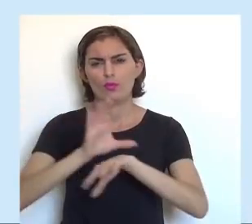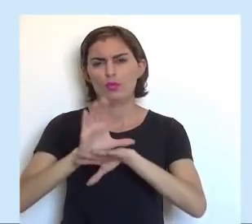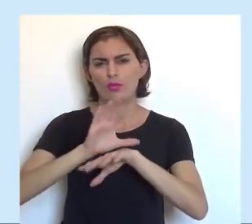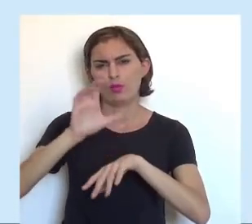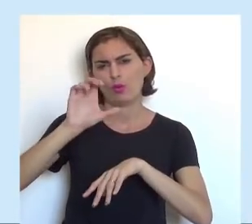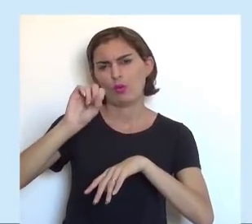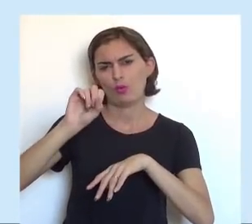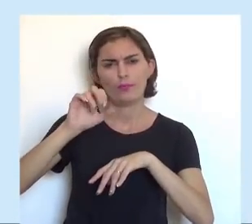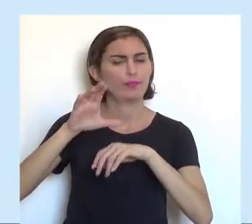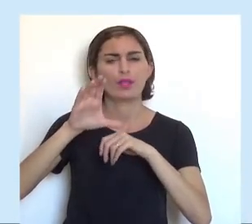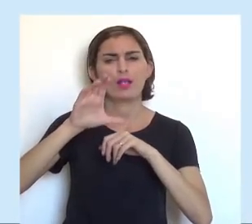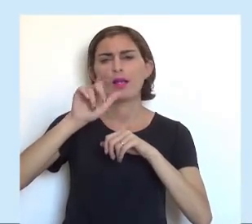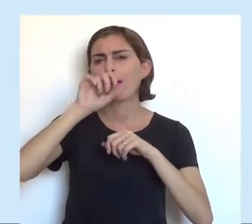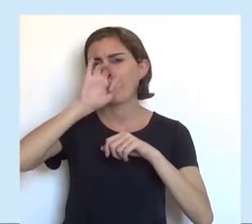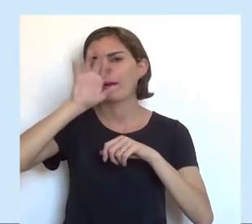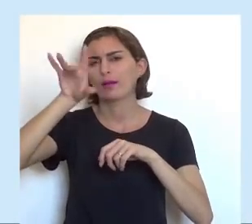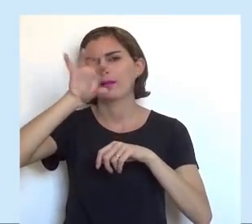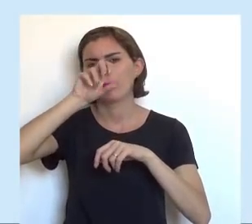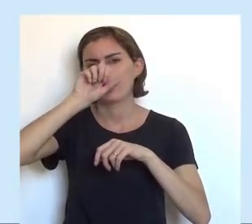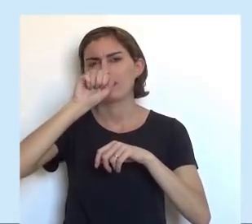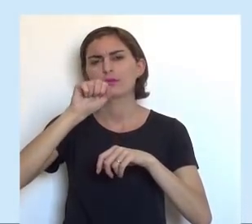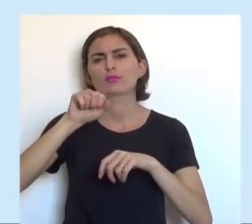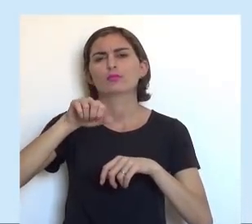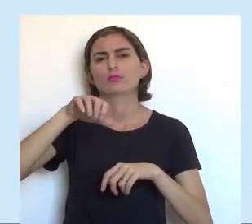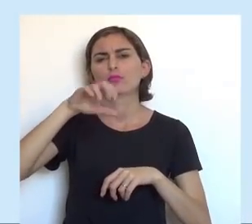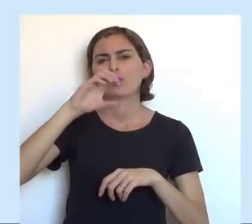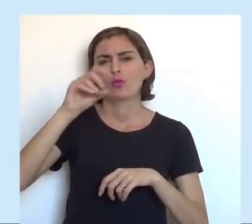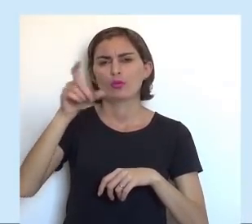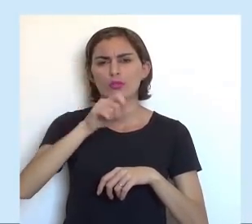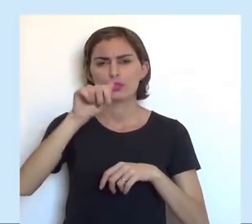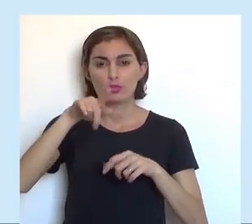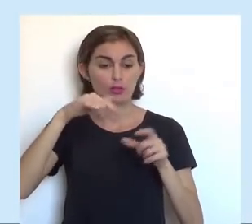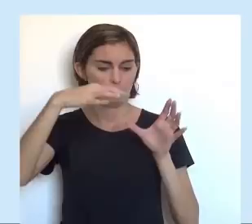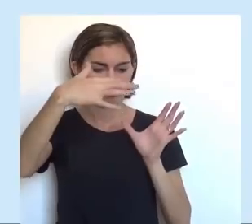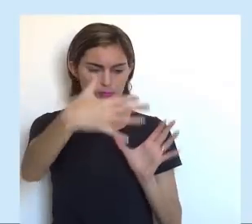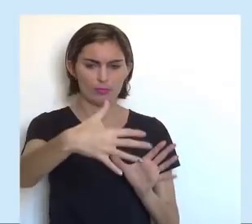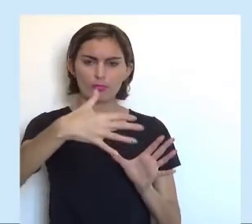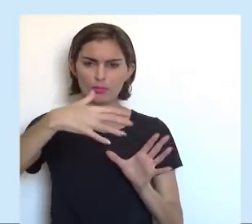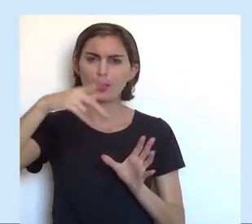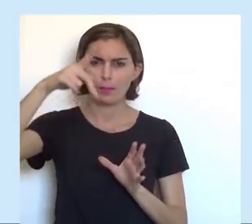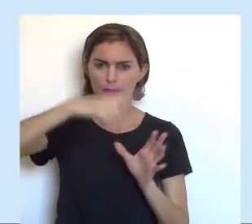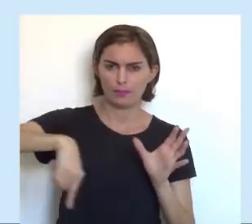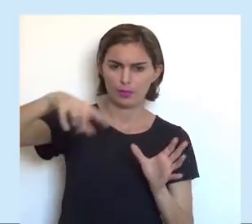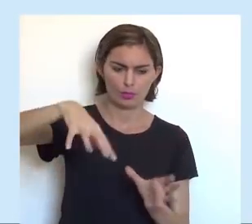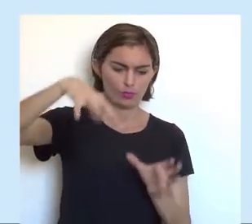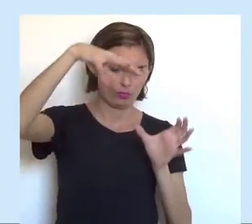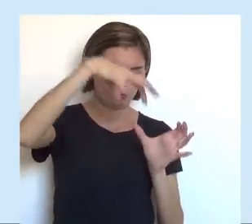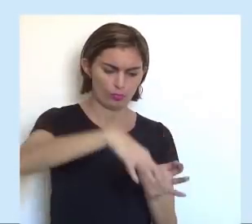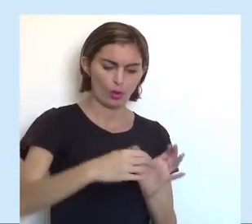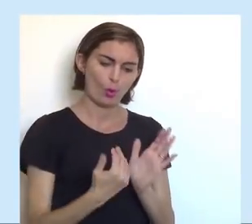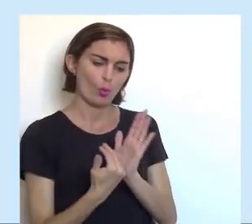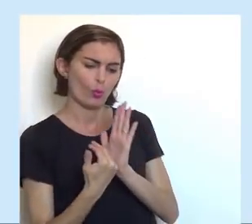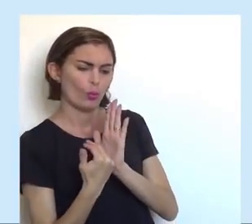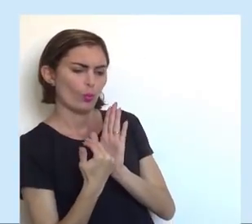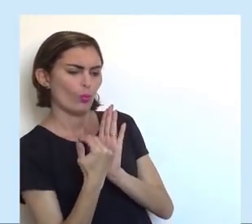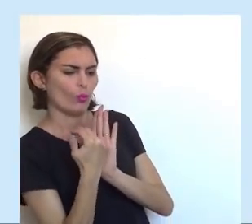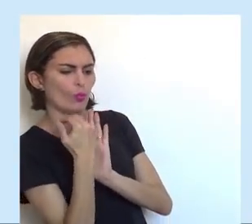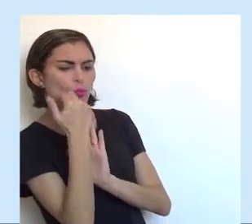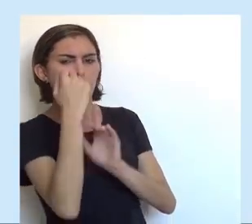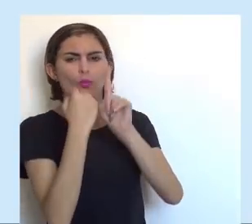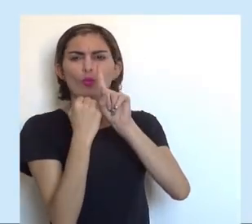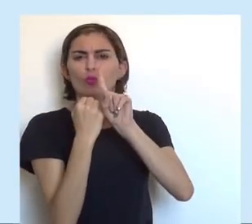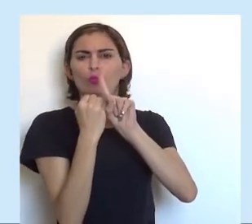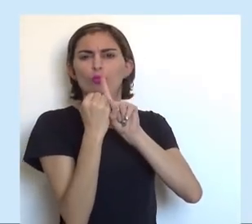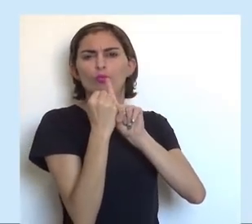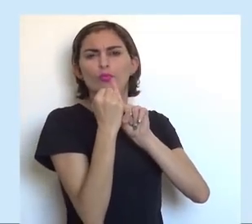oxigênio. A pirólise é você colocar o pneu dentro de um recipiente, um reator, aumentar a